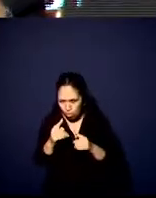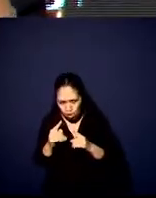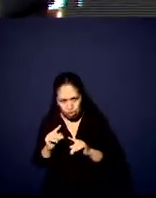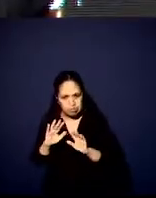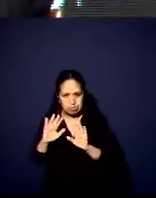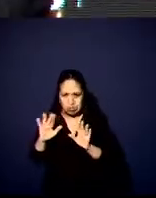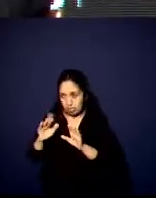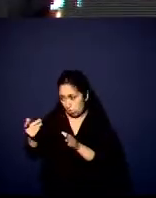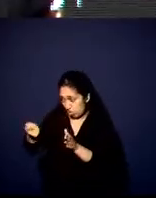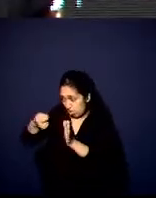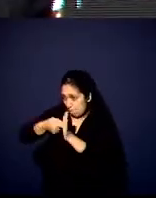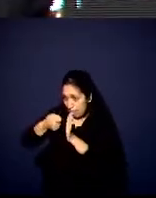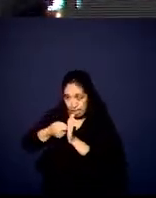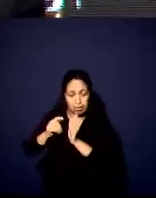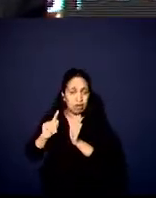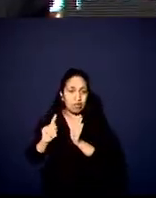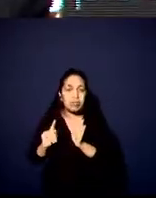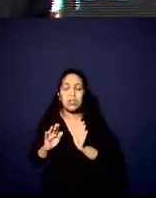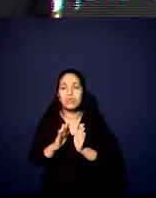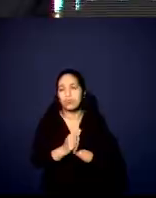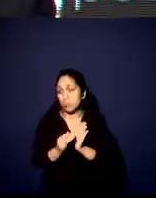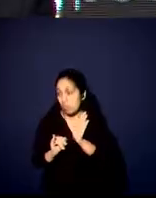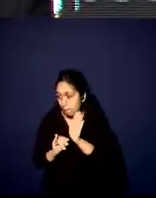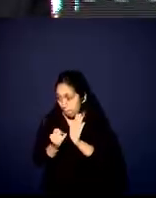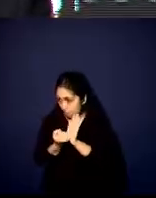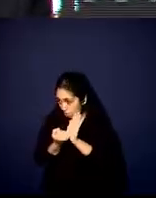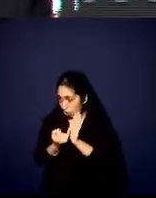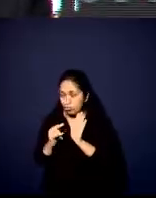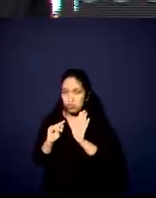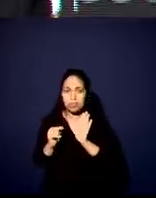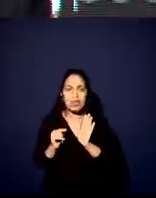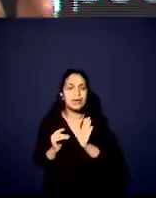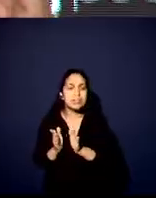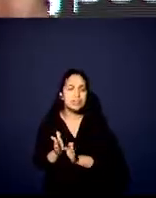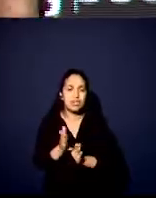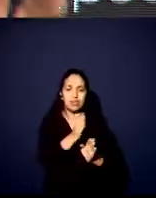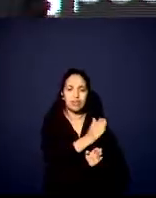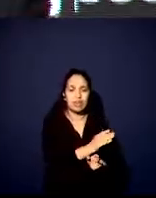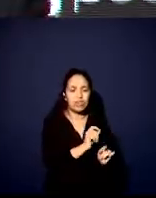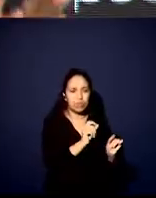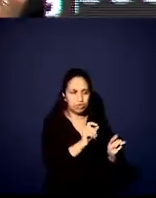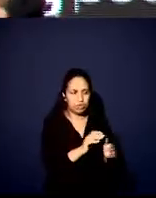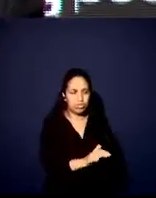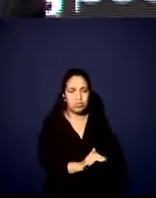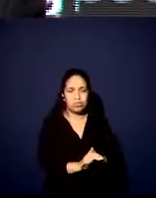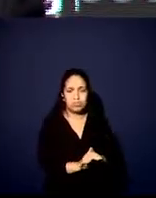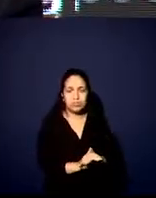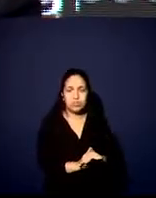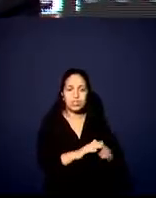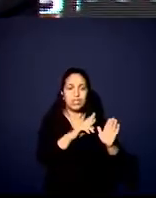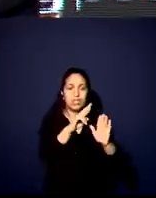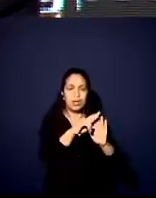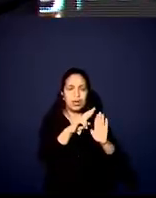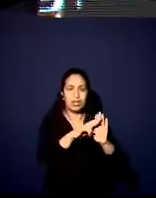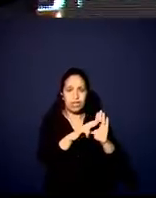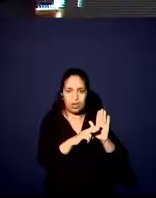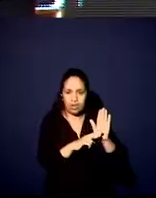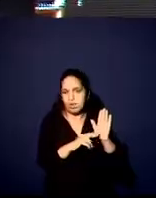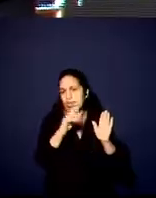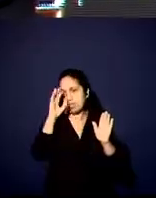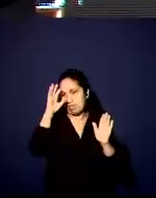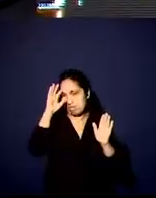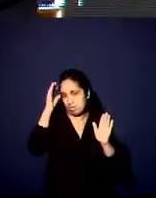contribuinte Mas além disso uma coisa que tem passado ao Largo dessa discussão é poder de regulamentação de resolução